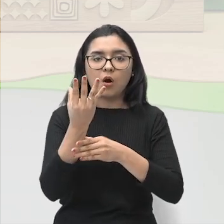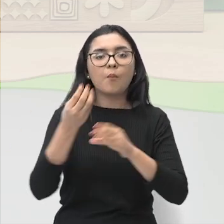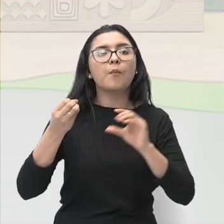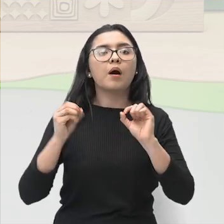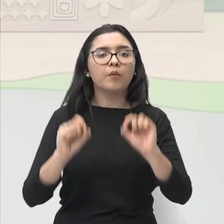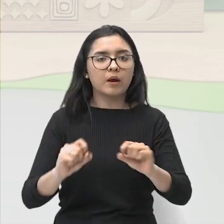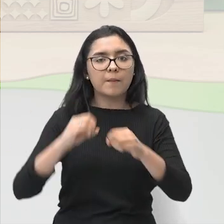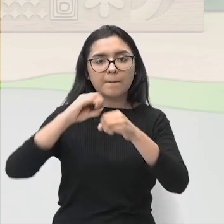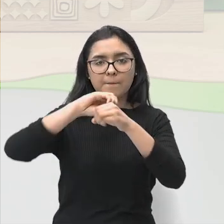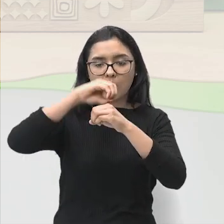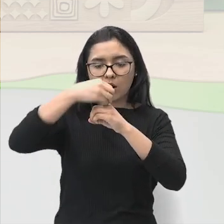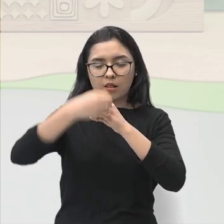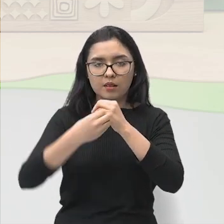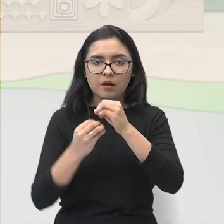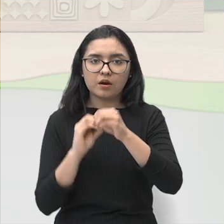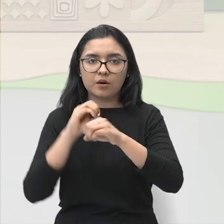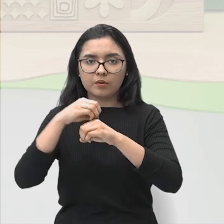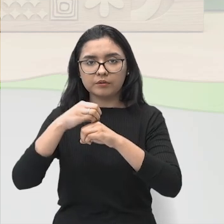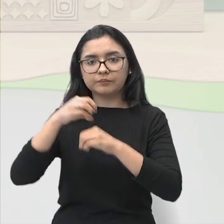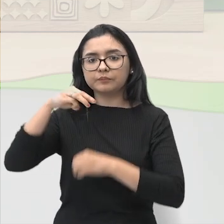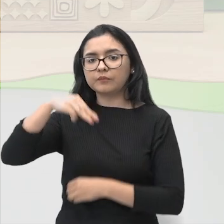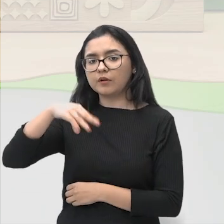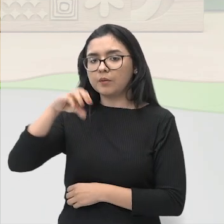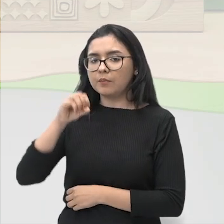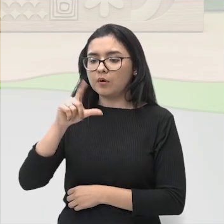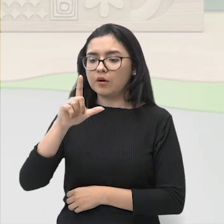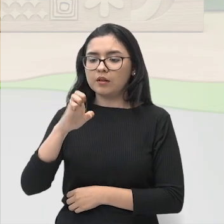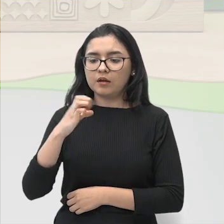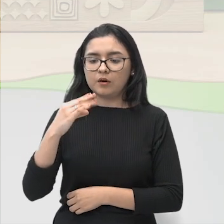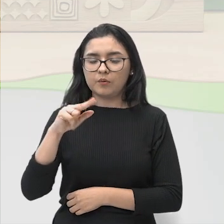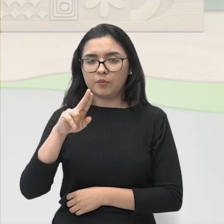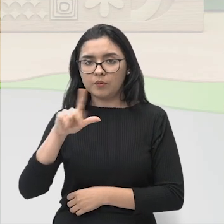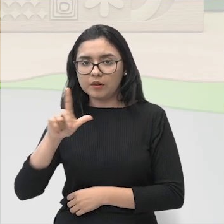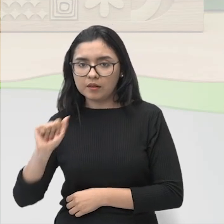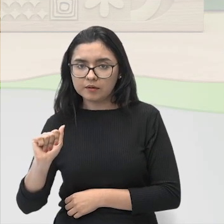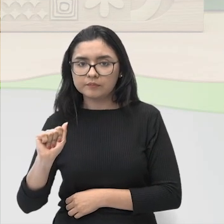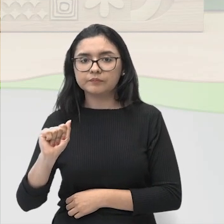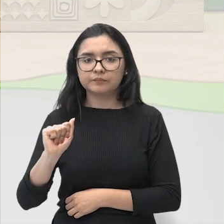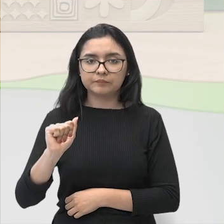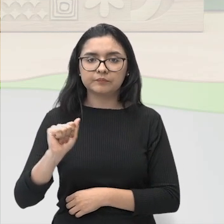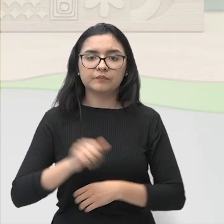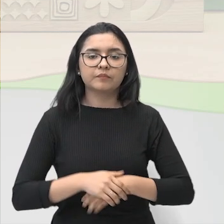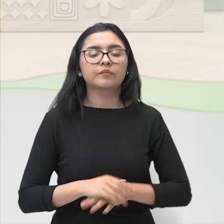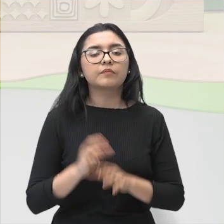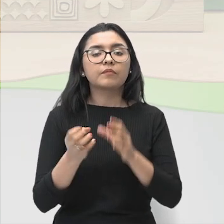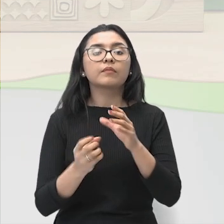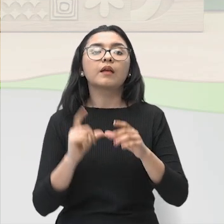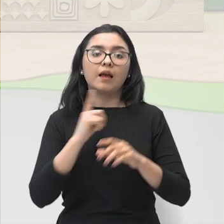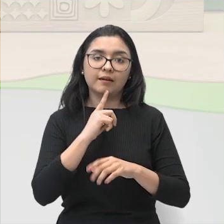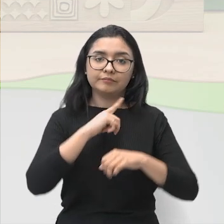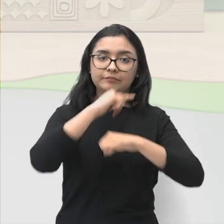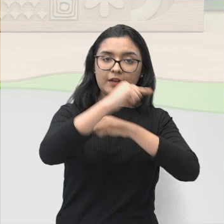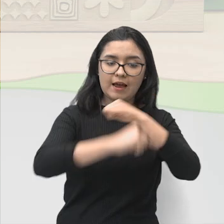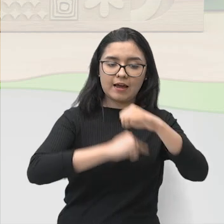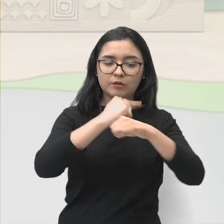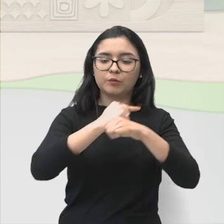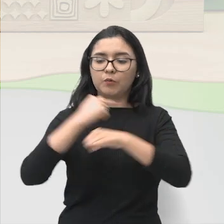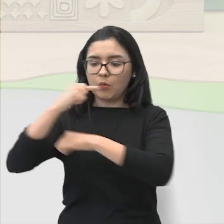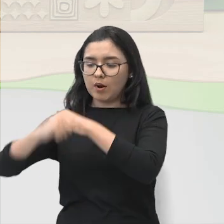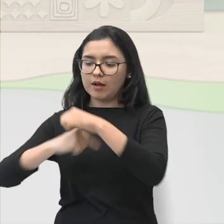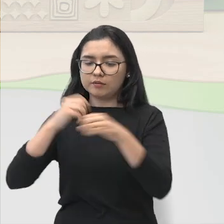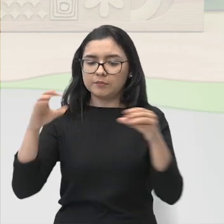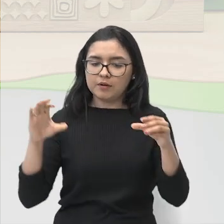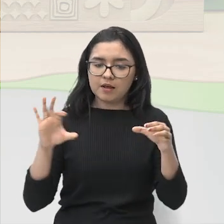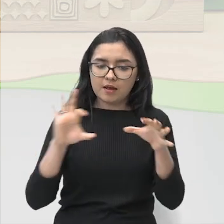molécula. A molécula é formada a partir da junção dos